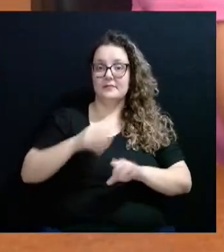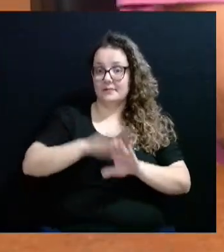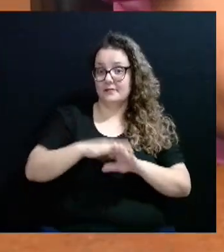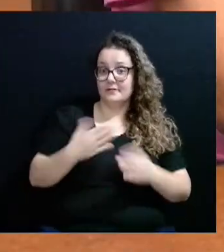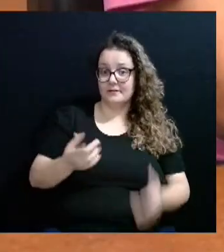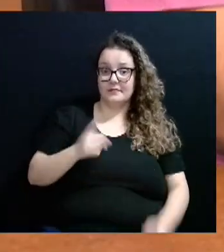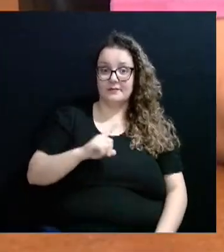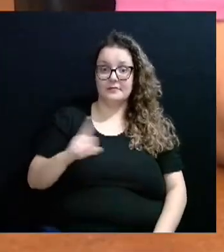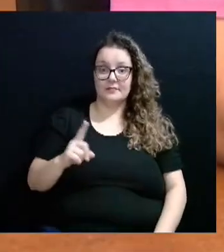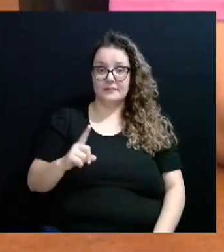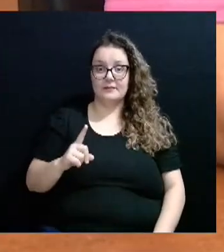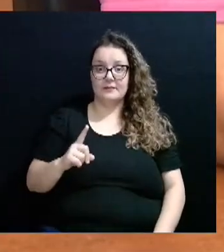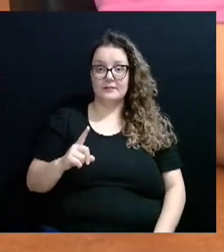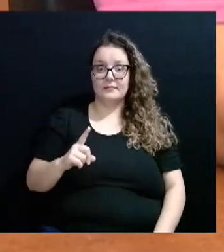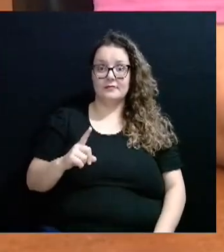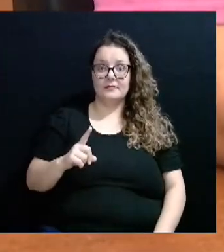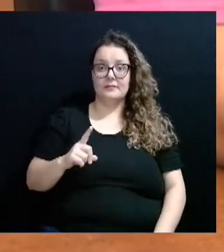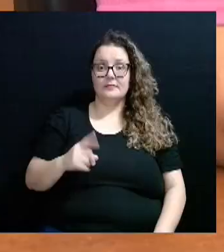sendo transmitida